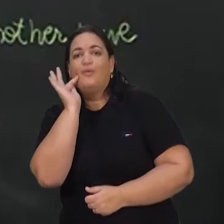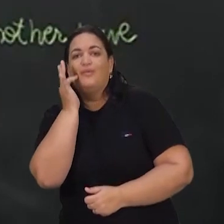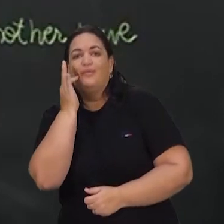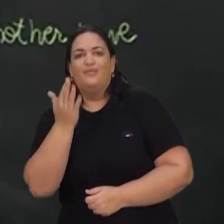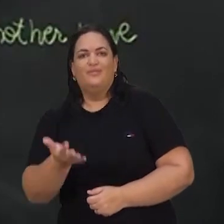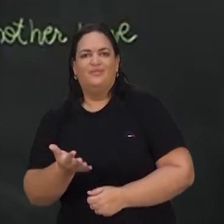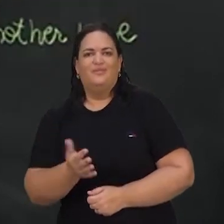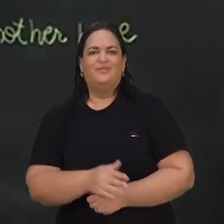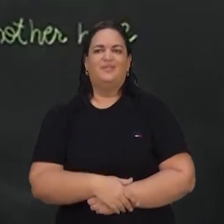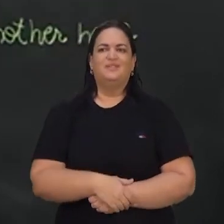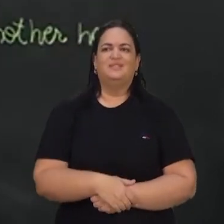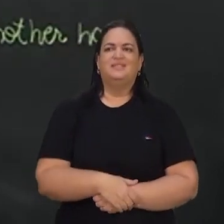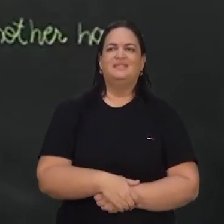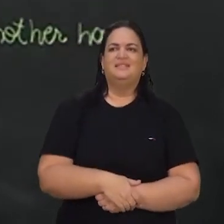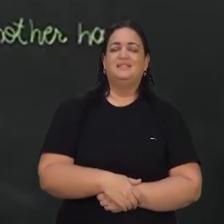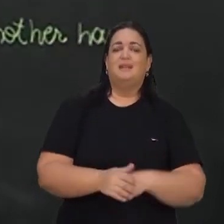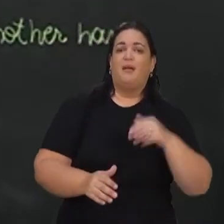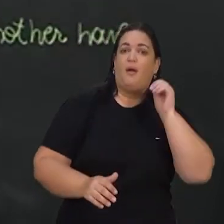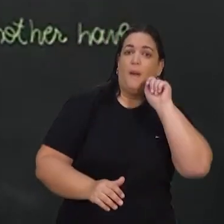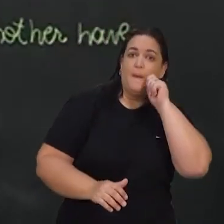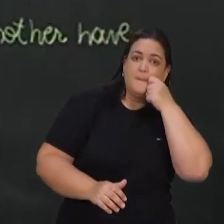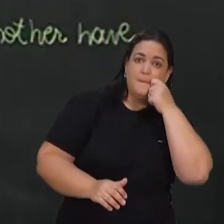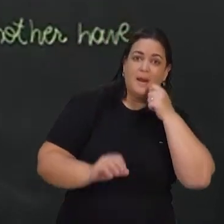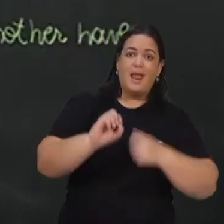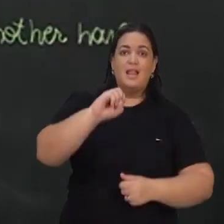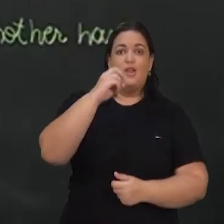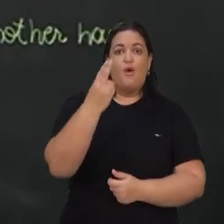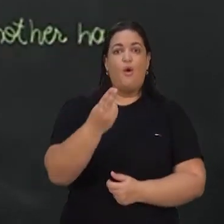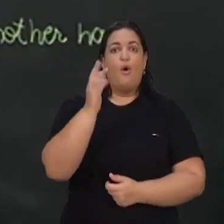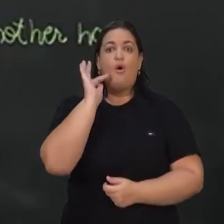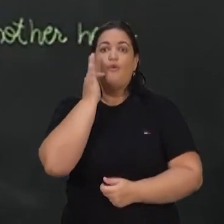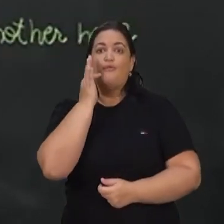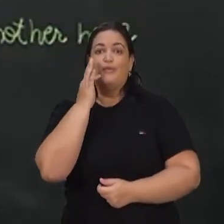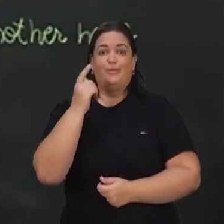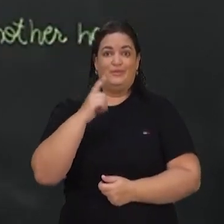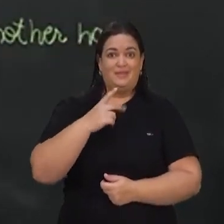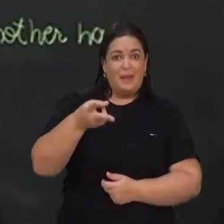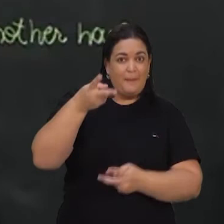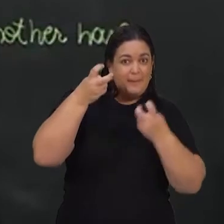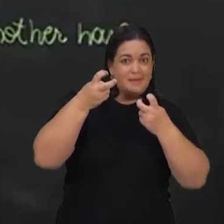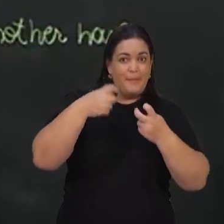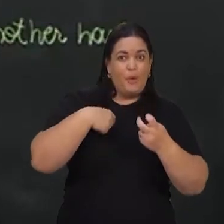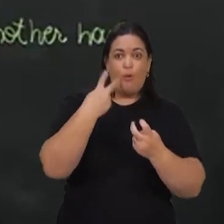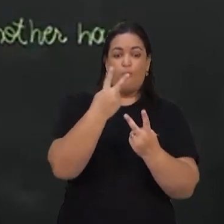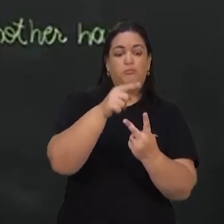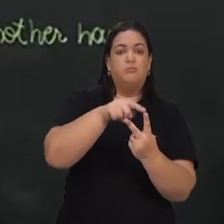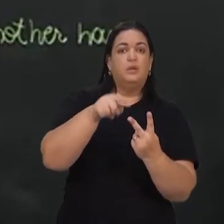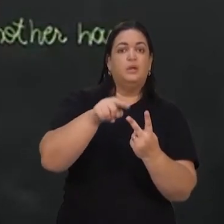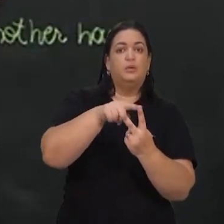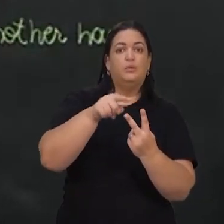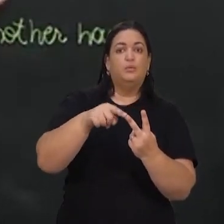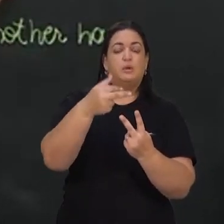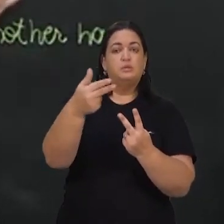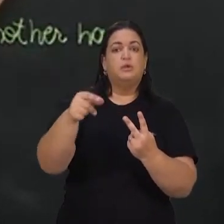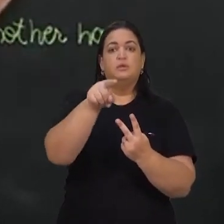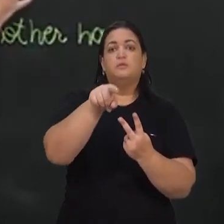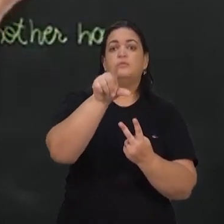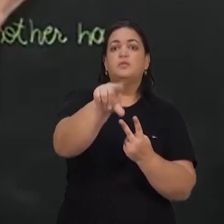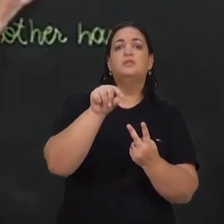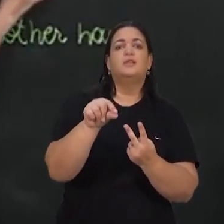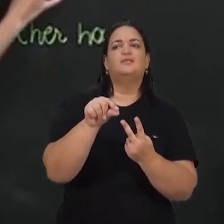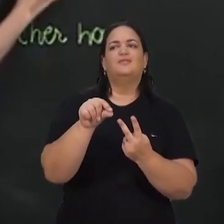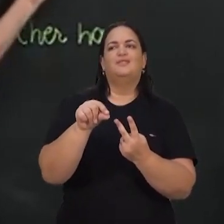prefer? Bread or fruit? Ah, teacher, I love fruit. So, I